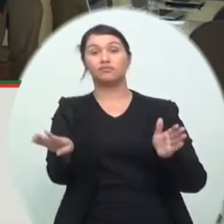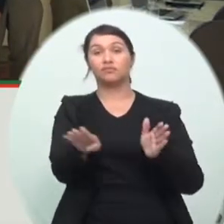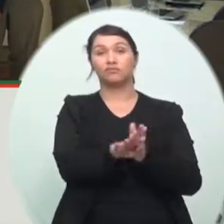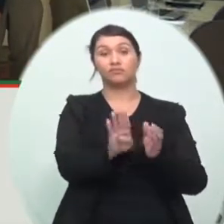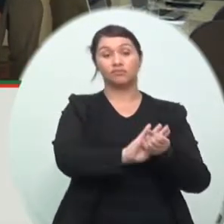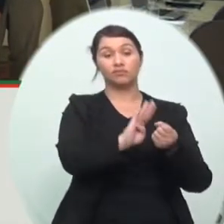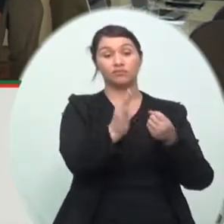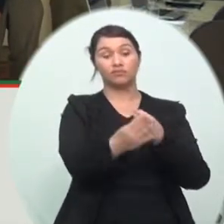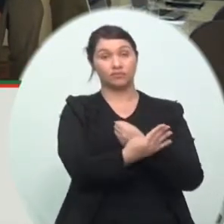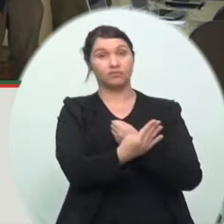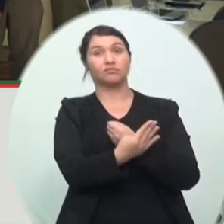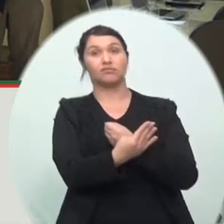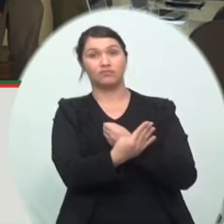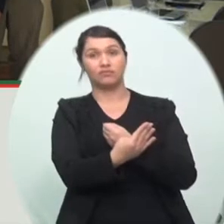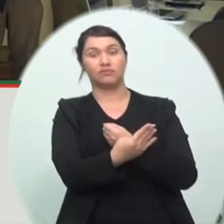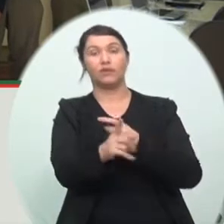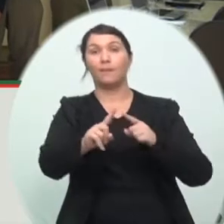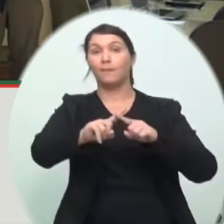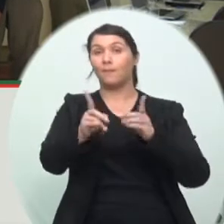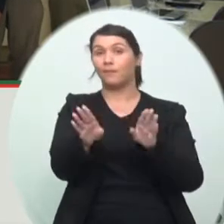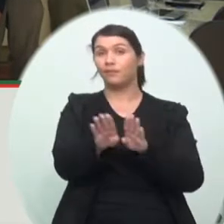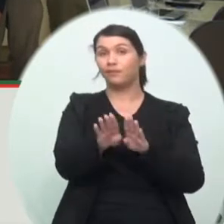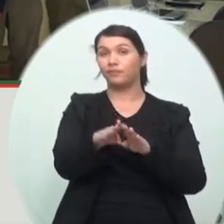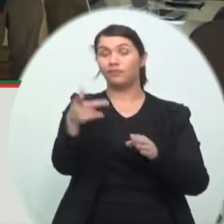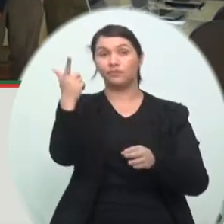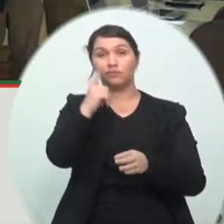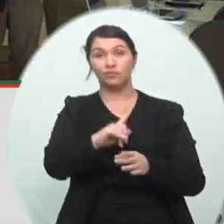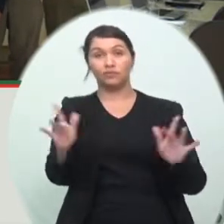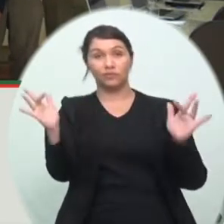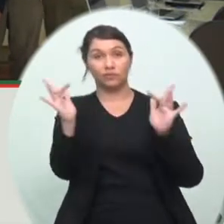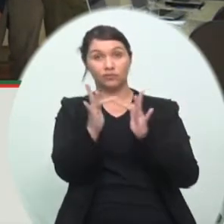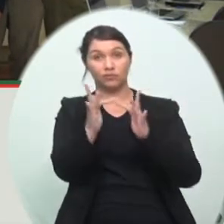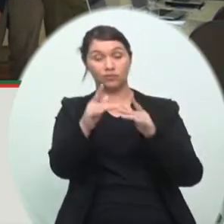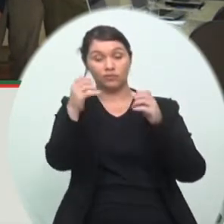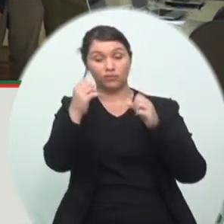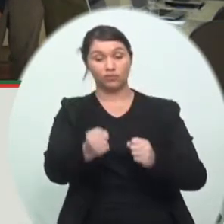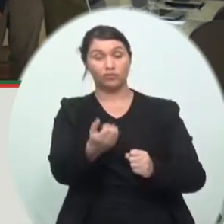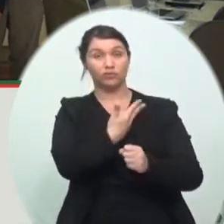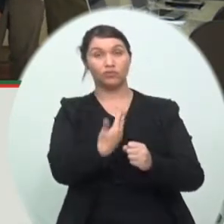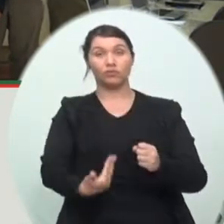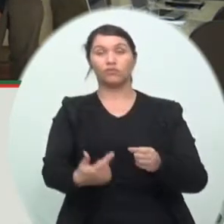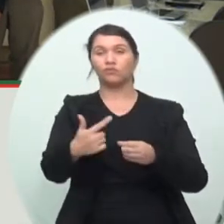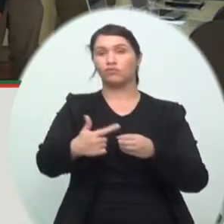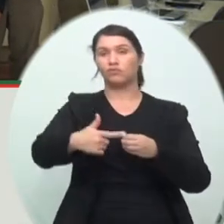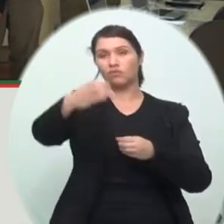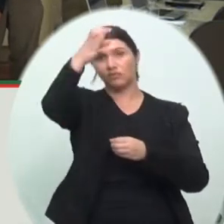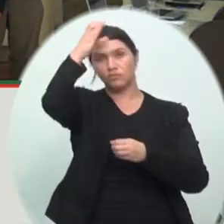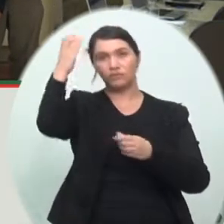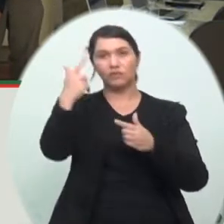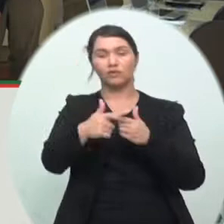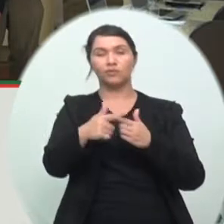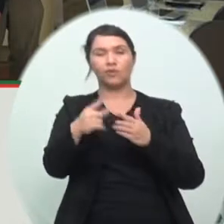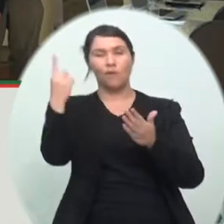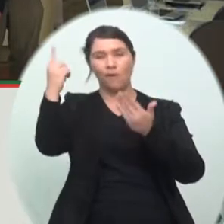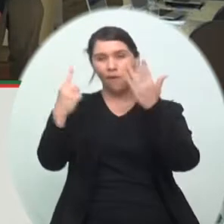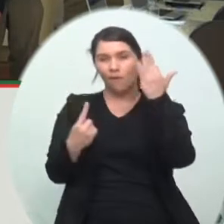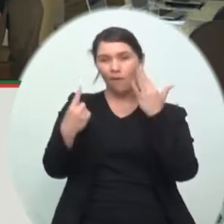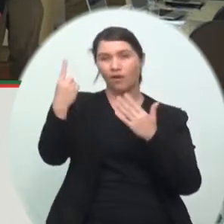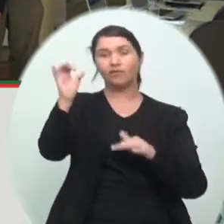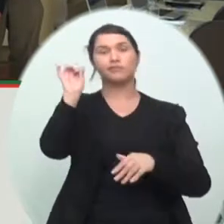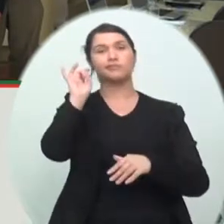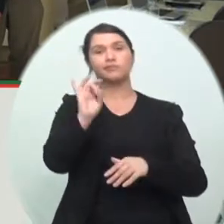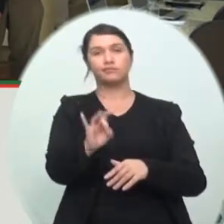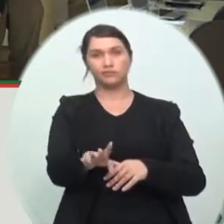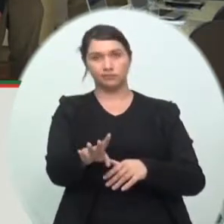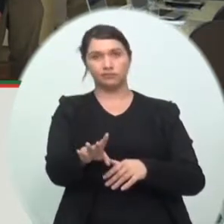mas também possibilitou uma aproximação do poder público municipal, porque o carnaval era exclusivamente mantido e